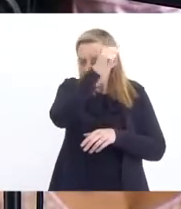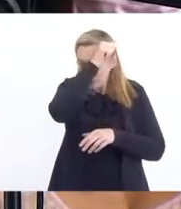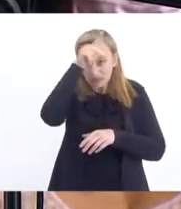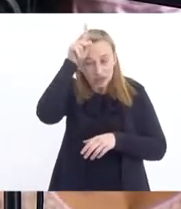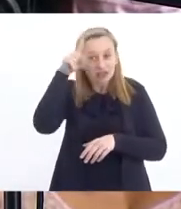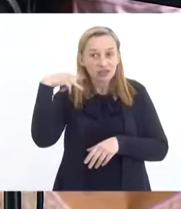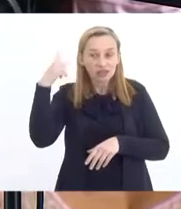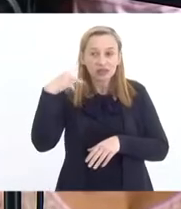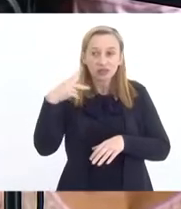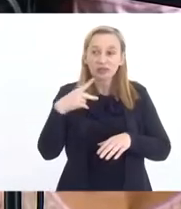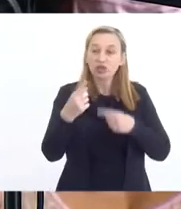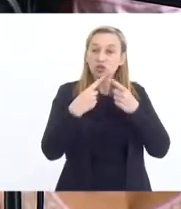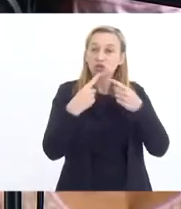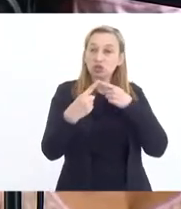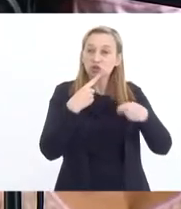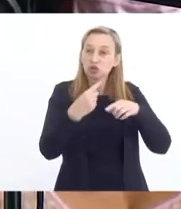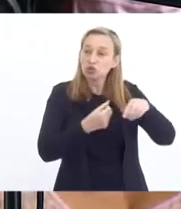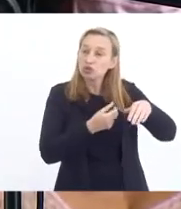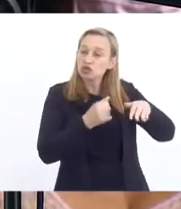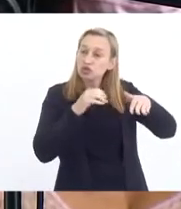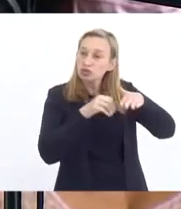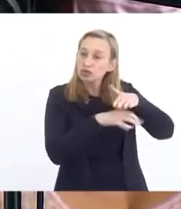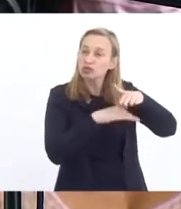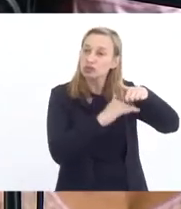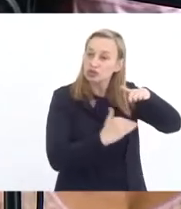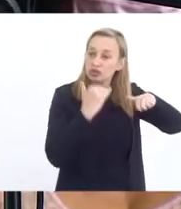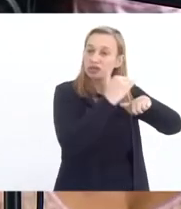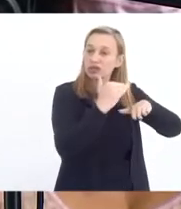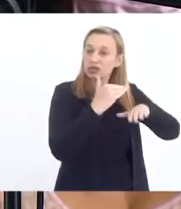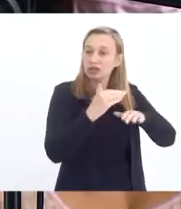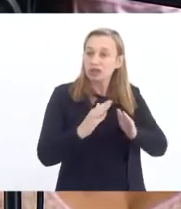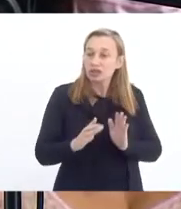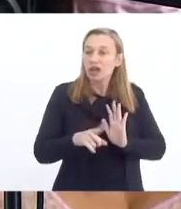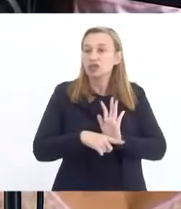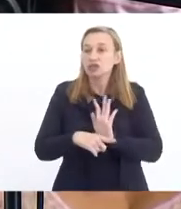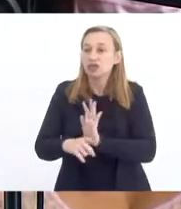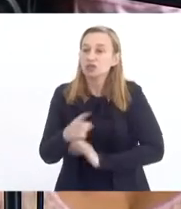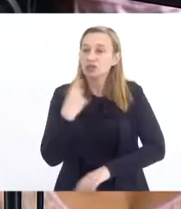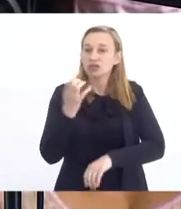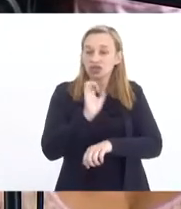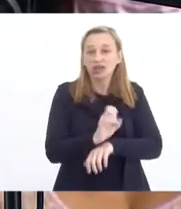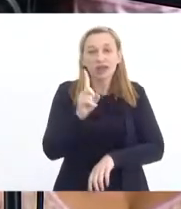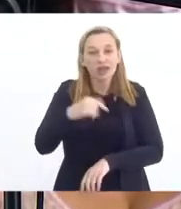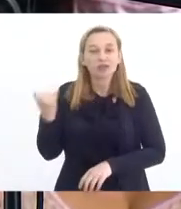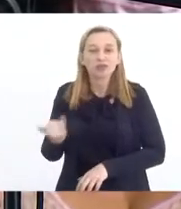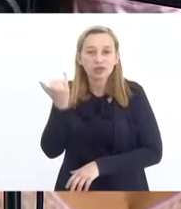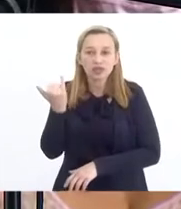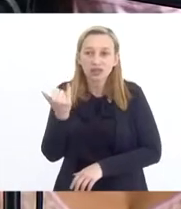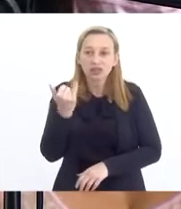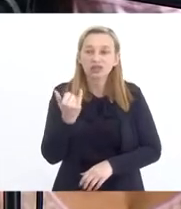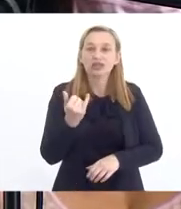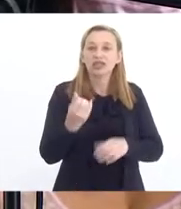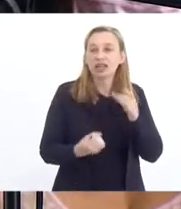discutir o Fundo Soberano, que tem por iniciativa recuperar o nosso Estado. É muito importante a geração de emprego, renda,